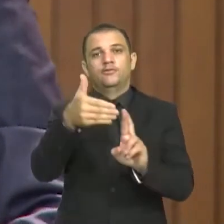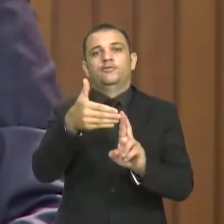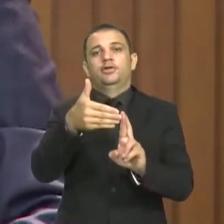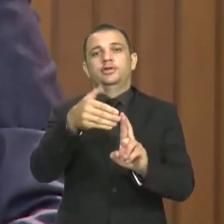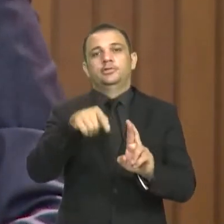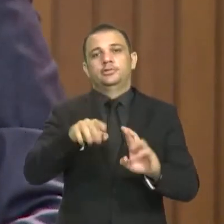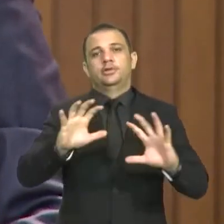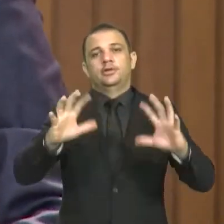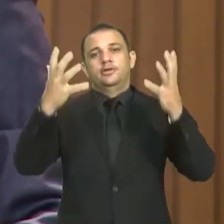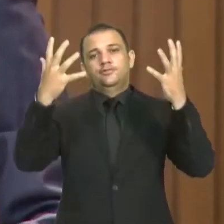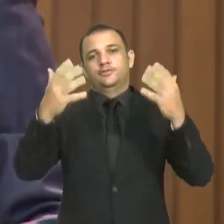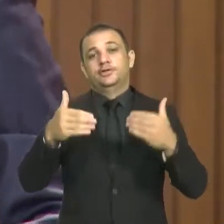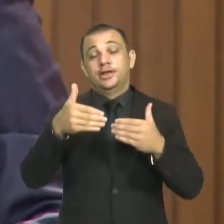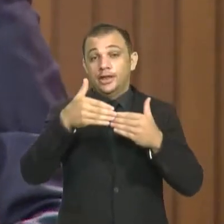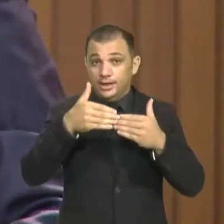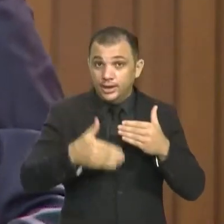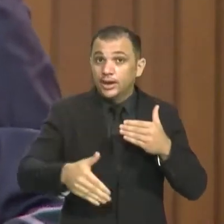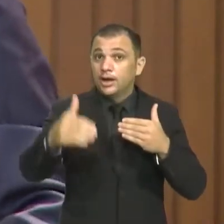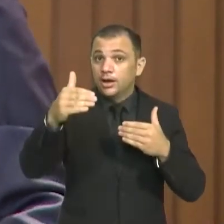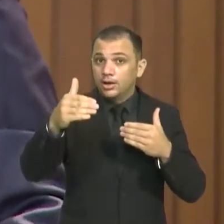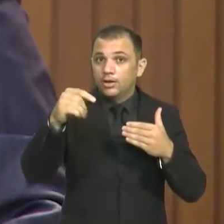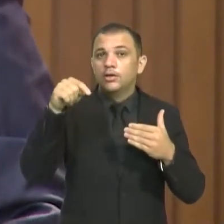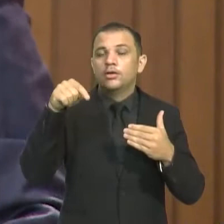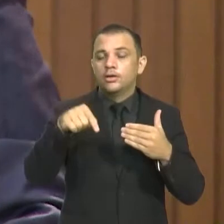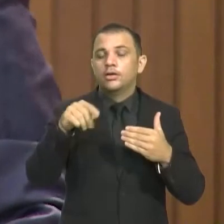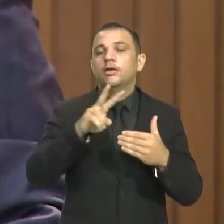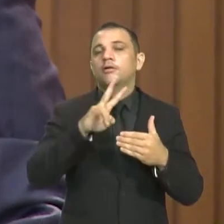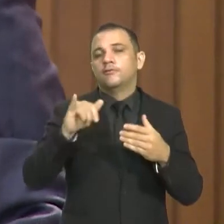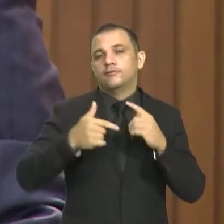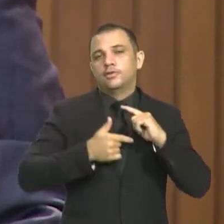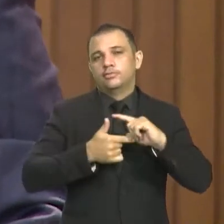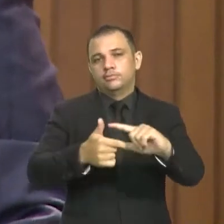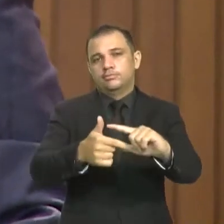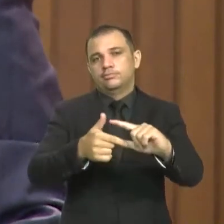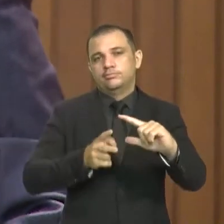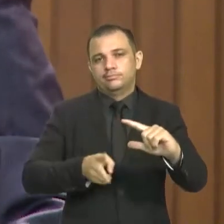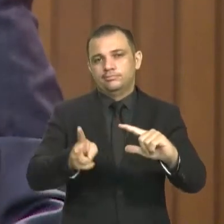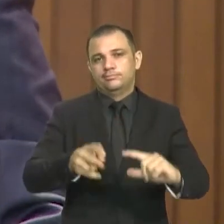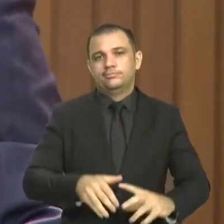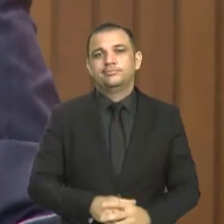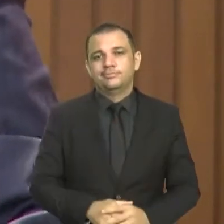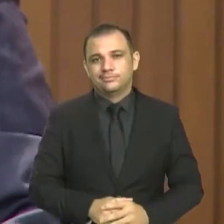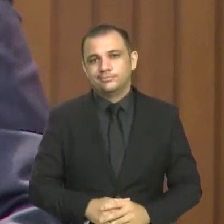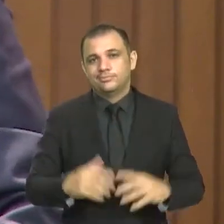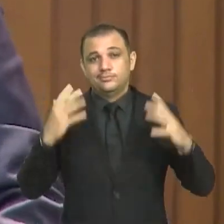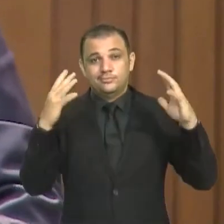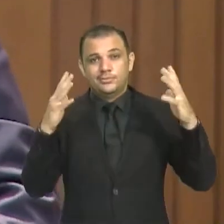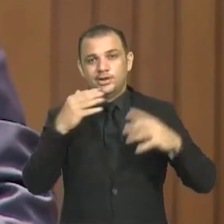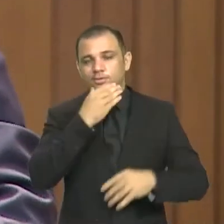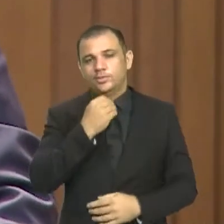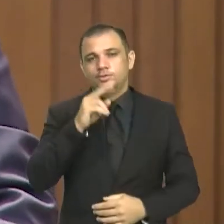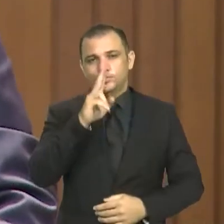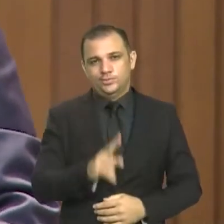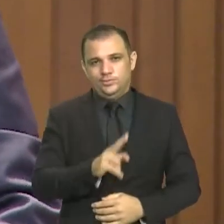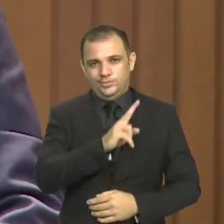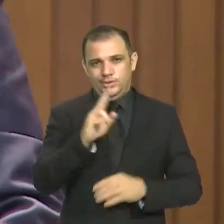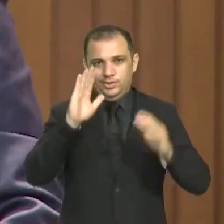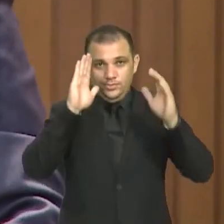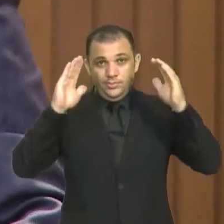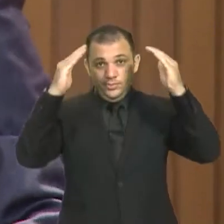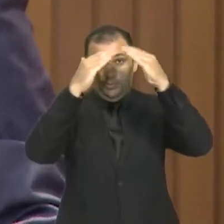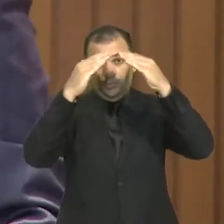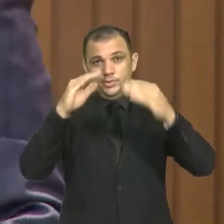partir de agora, construirá a sua tradição. Parabéns ao Bispo Dom Francisco, parabéns ao Padre Luzimar